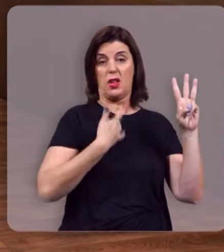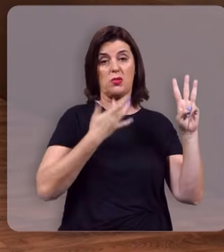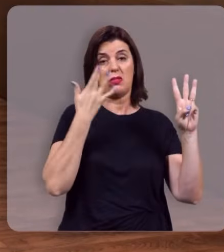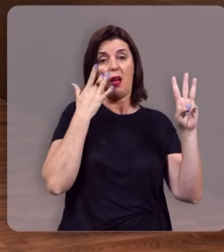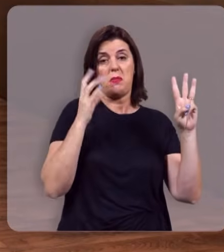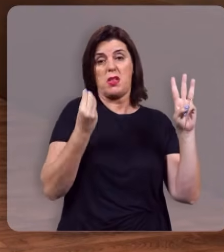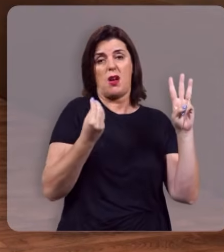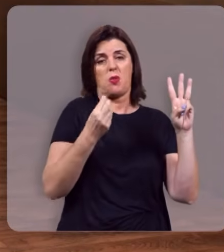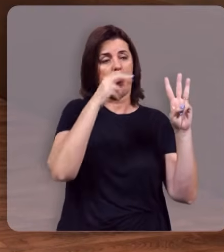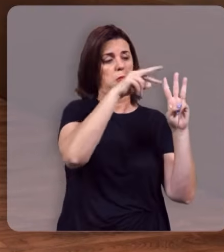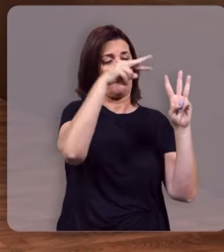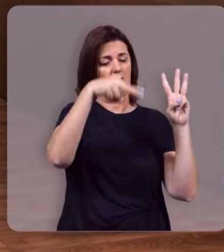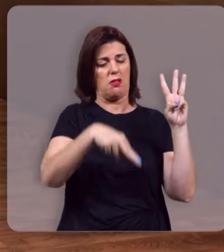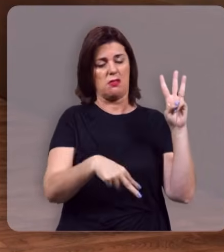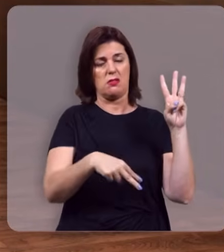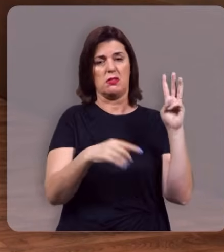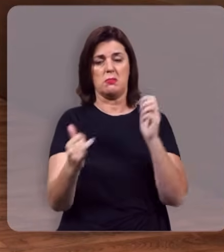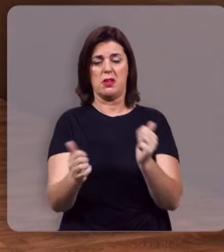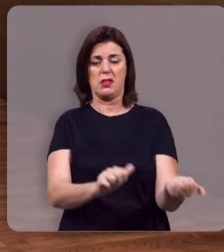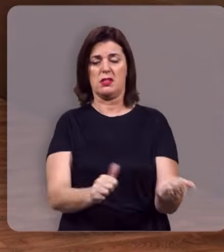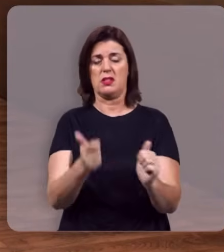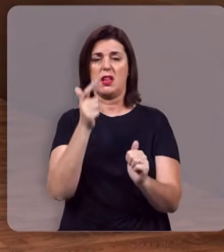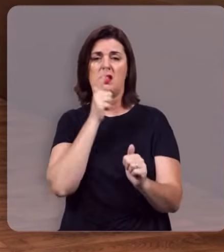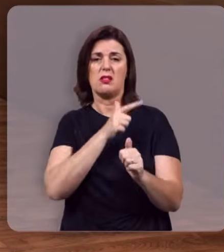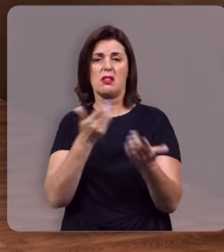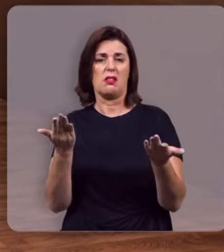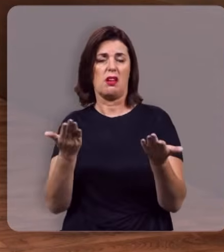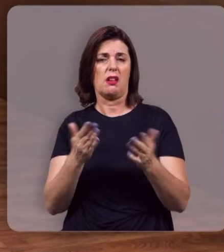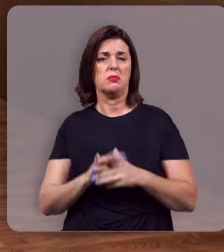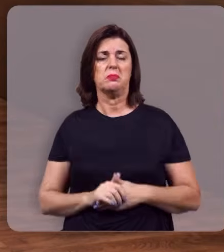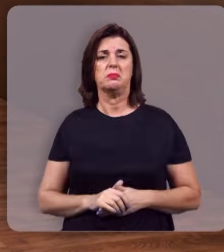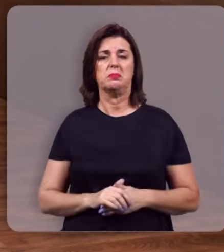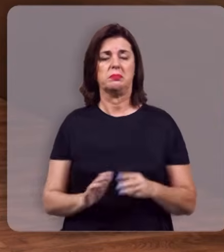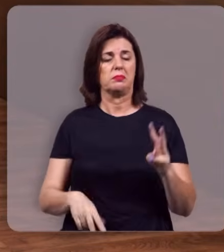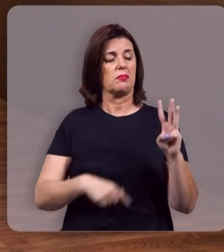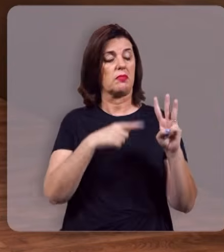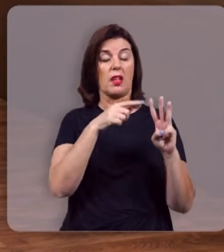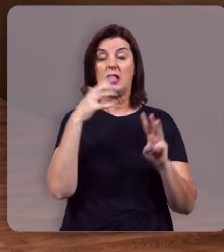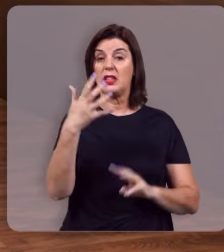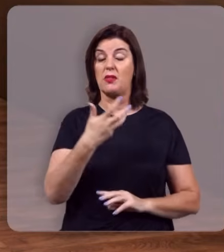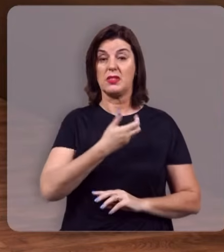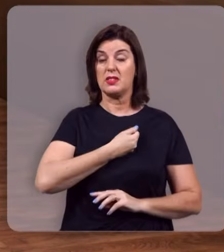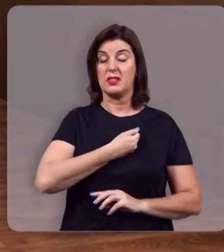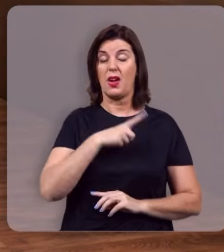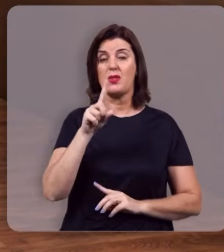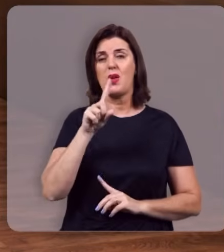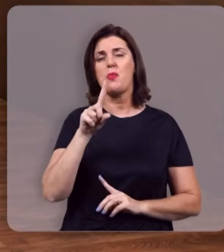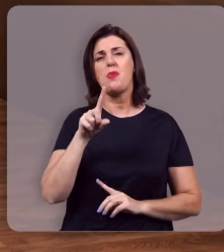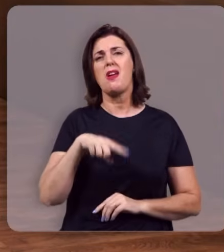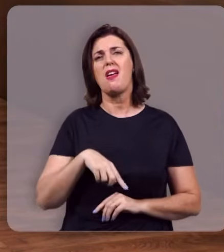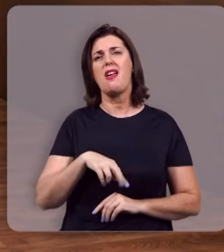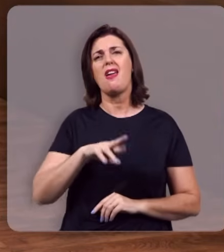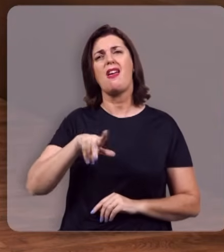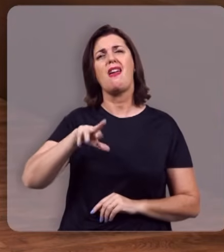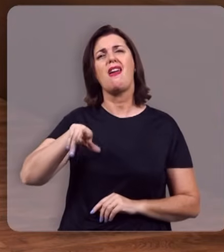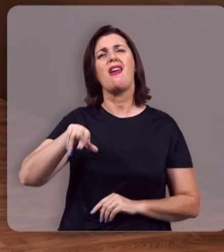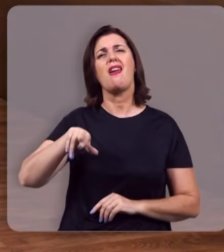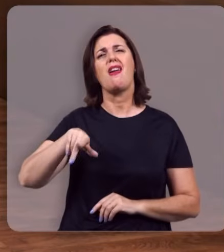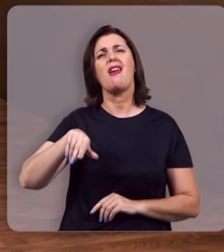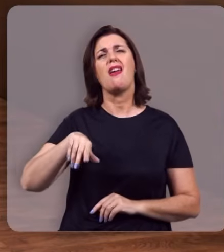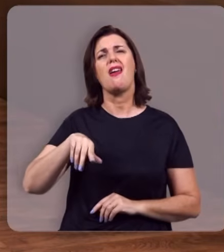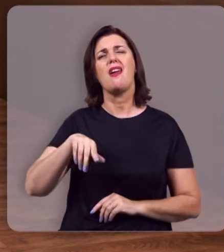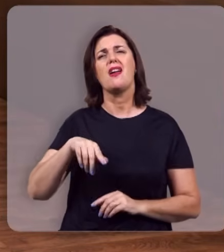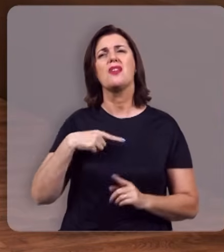ser batizado, se integrar numa igreja para ser salvo. A salvação não é uma coisa que se